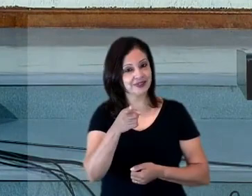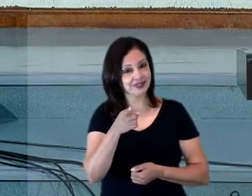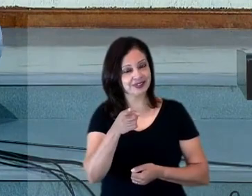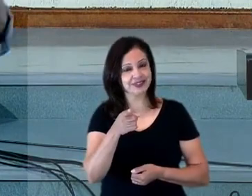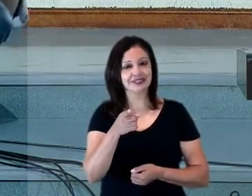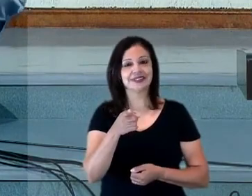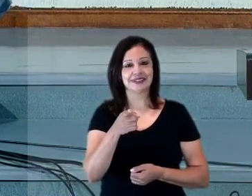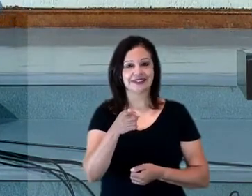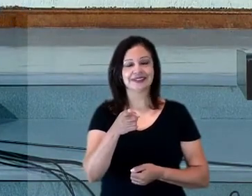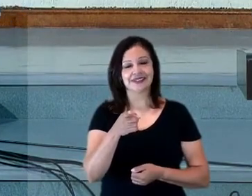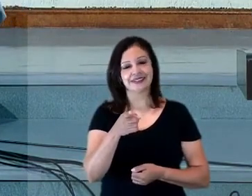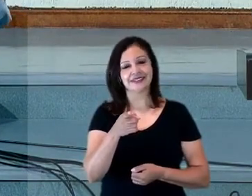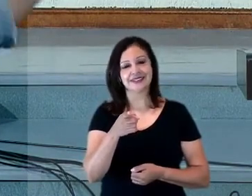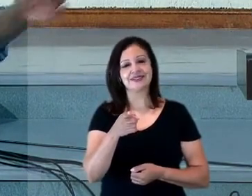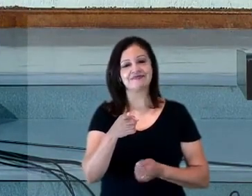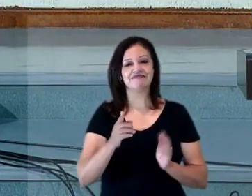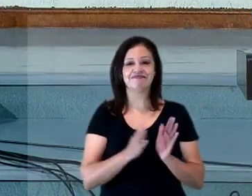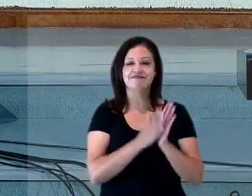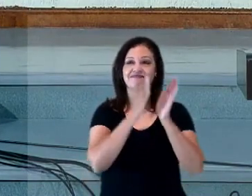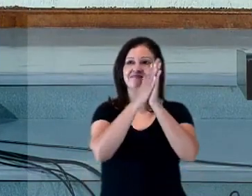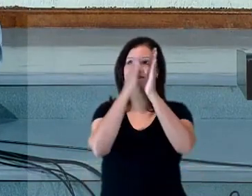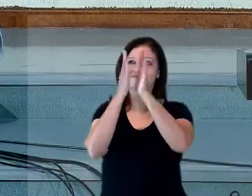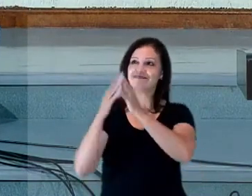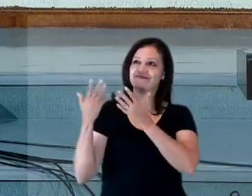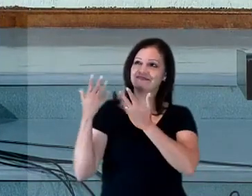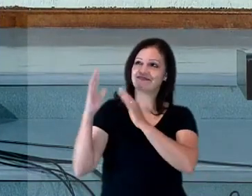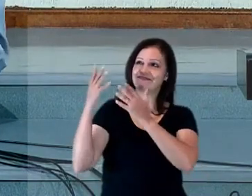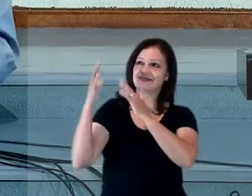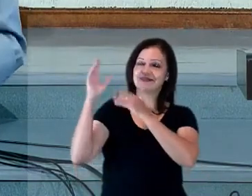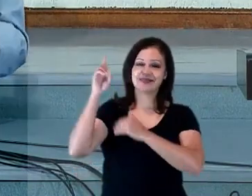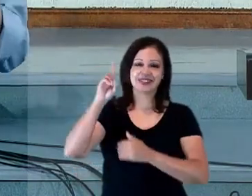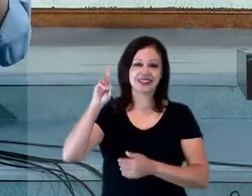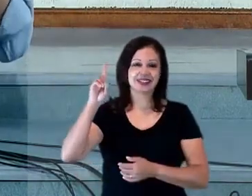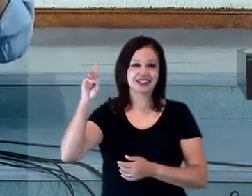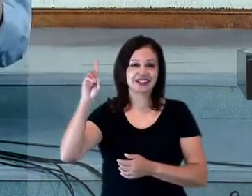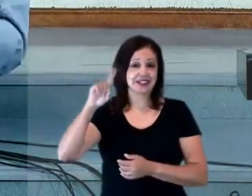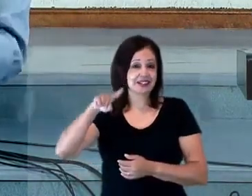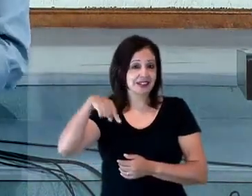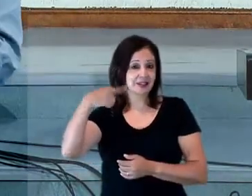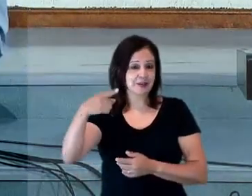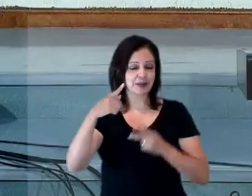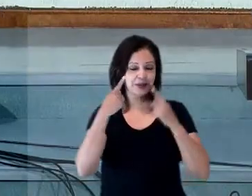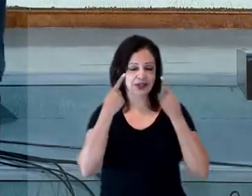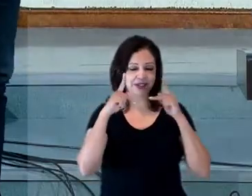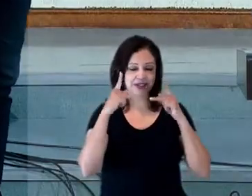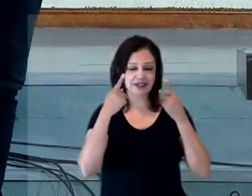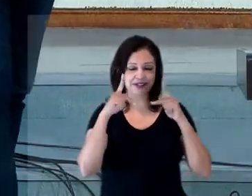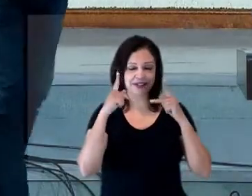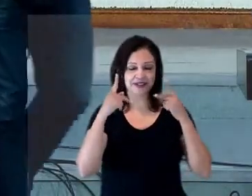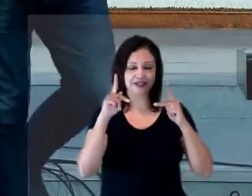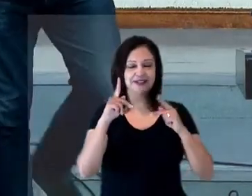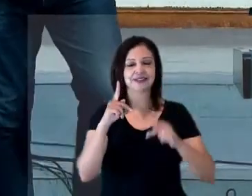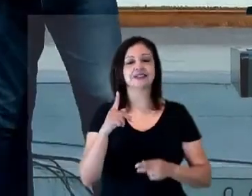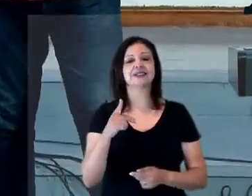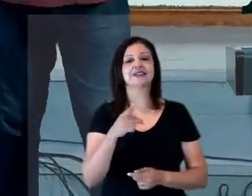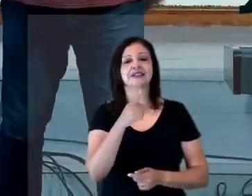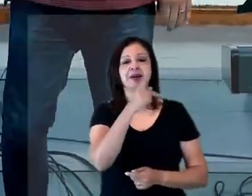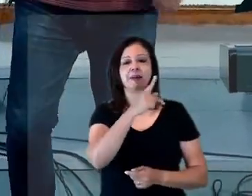estiver, a participar desse momento de louvor e adoração. E depois disso, o Senhor vai trazer a palavra através da vida